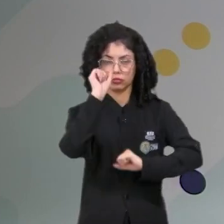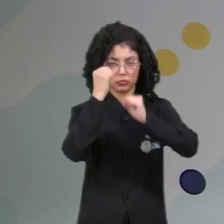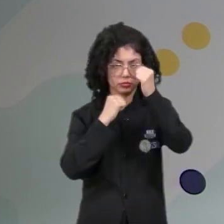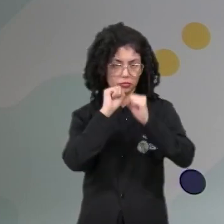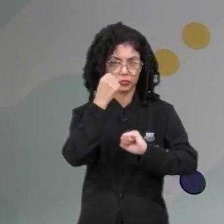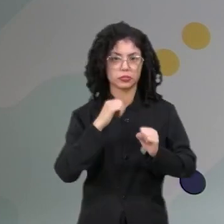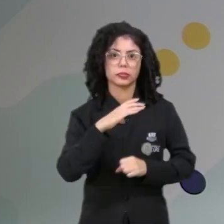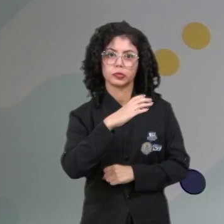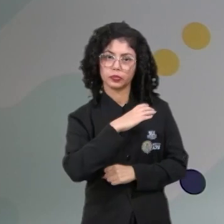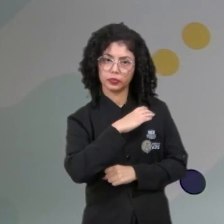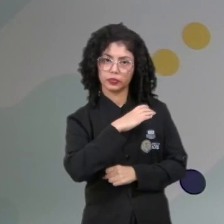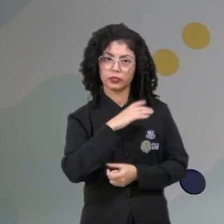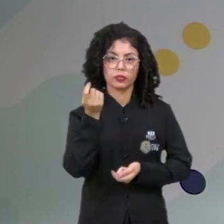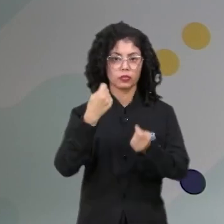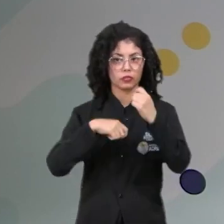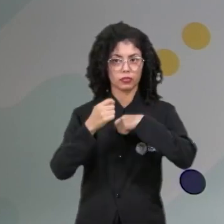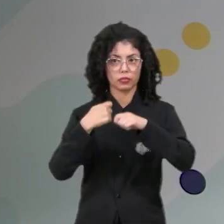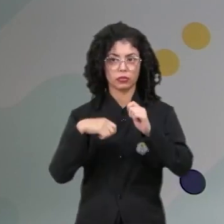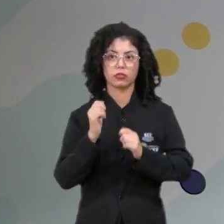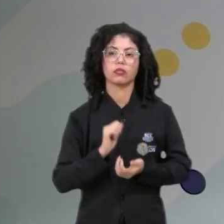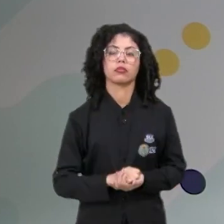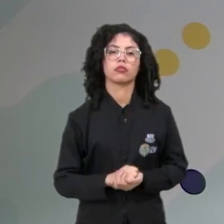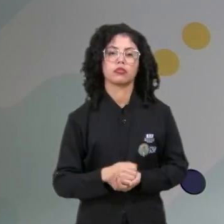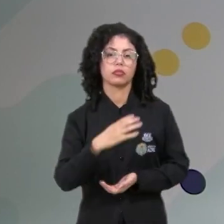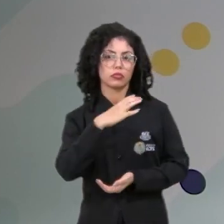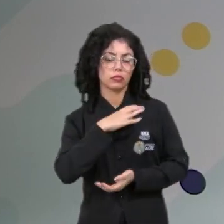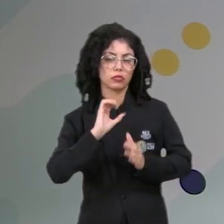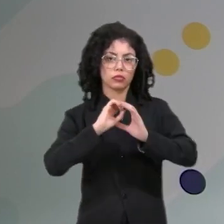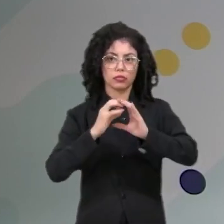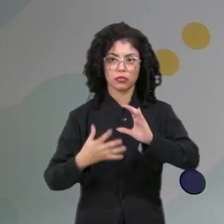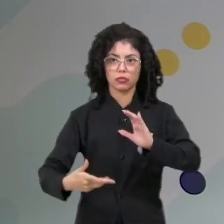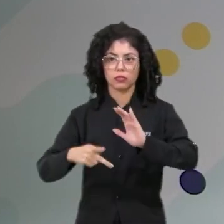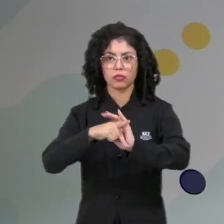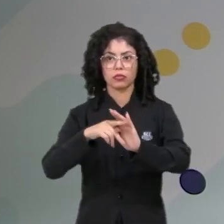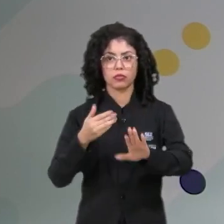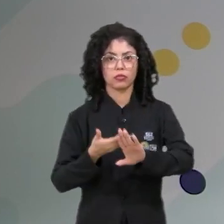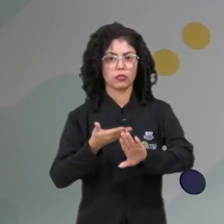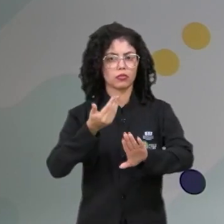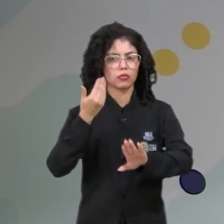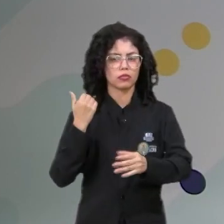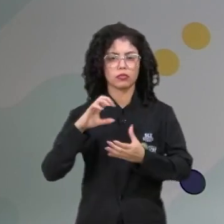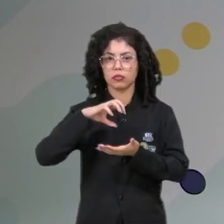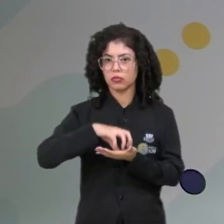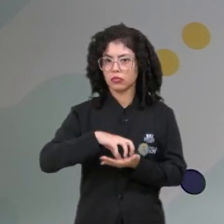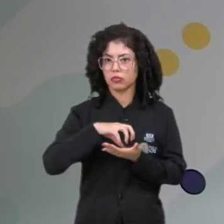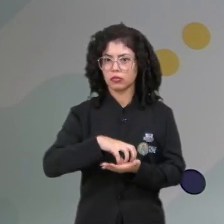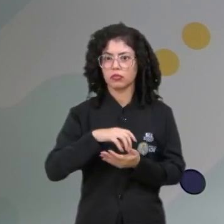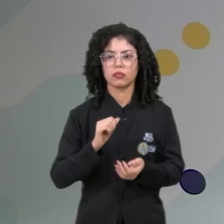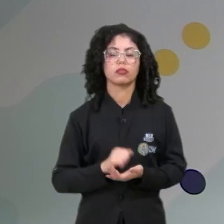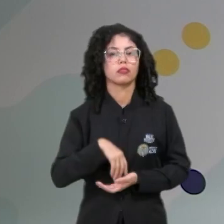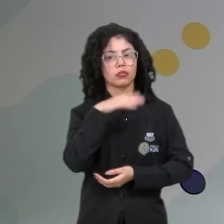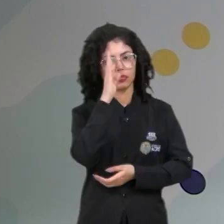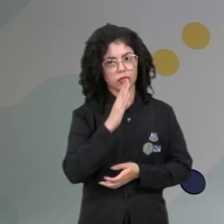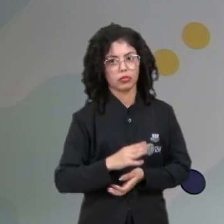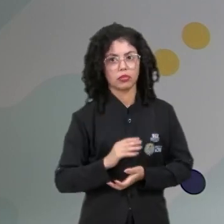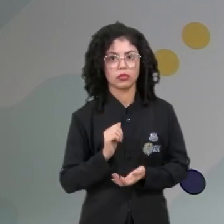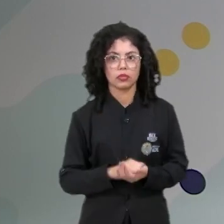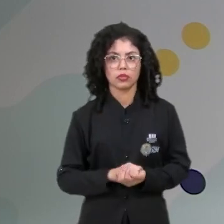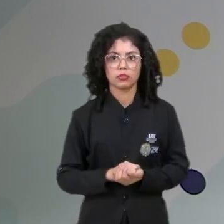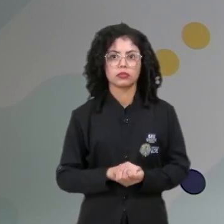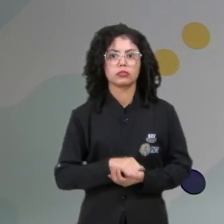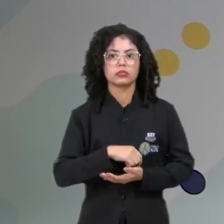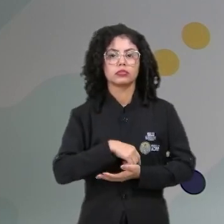industriais, cidades econômicas, cidades que têm uma características mais de turismo. Então, no Brasil, nós temos